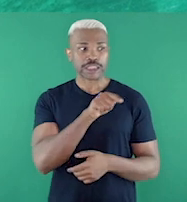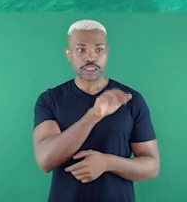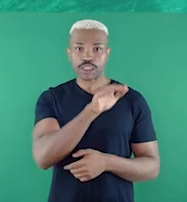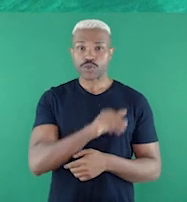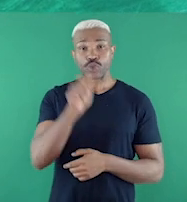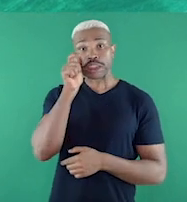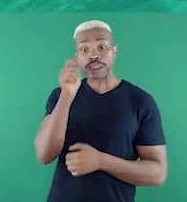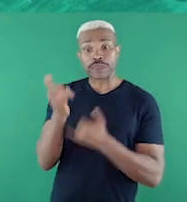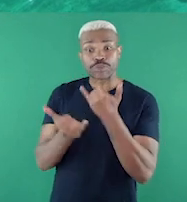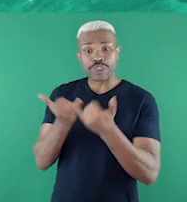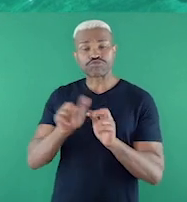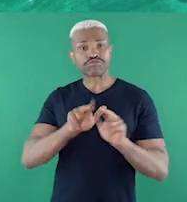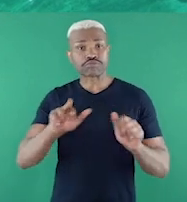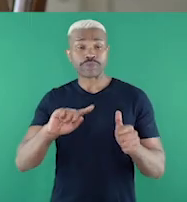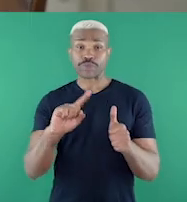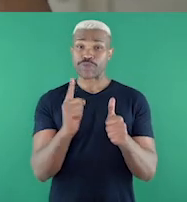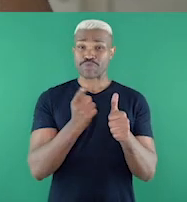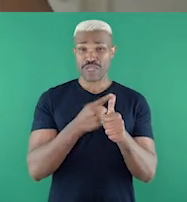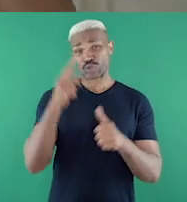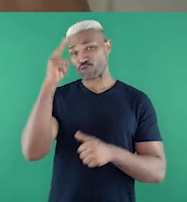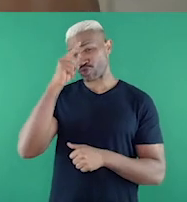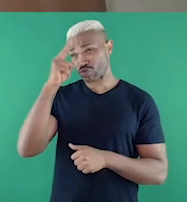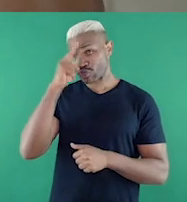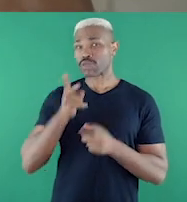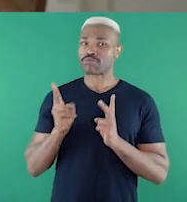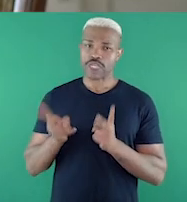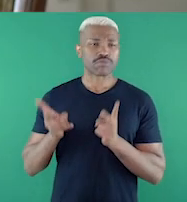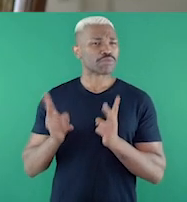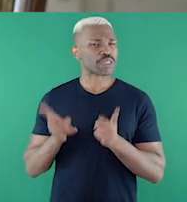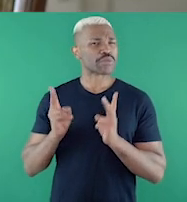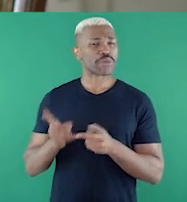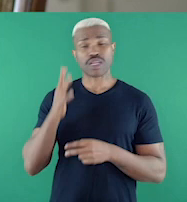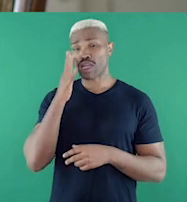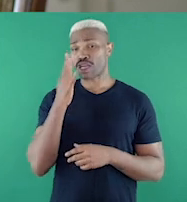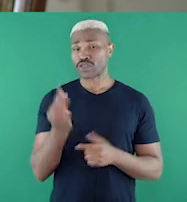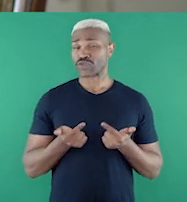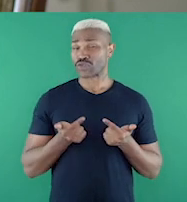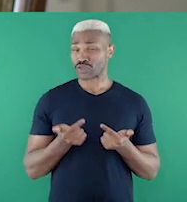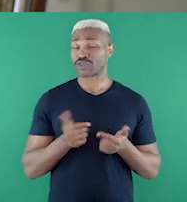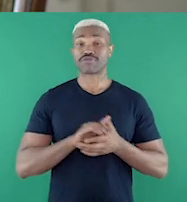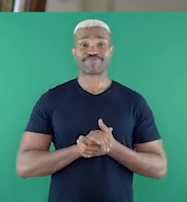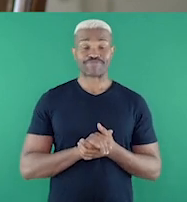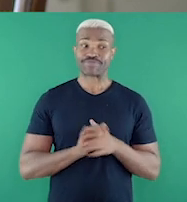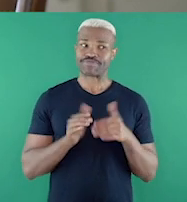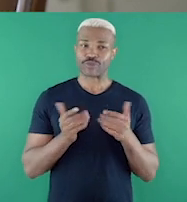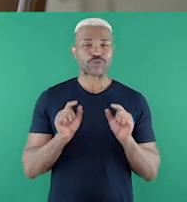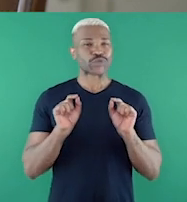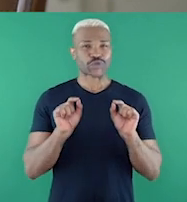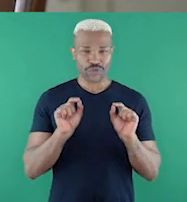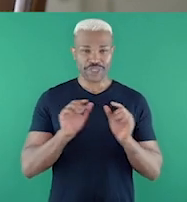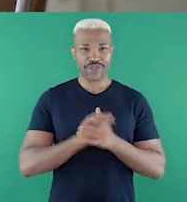por outros brinquedos. Primeiro, para não ter que ouvir aquela história que a avó contava, que ele achava muito chato. Então, ele leva